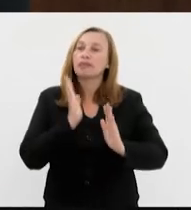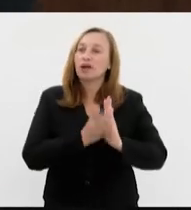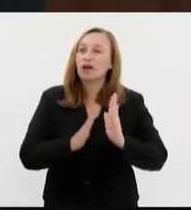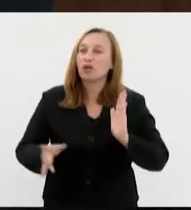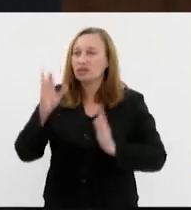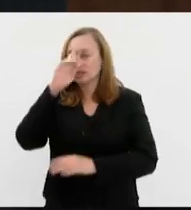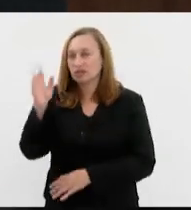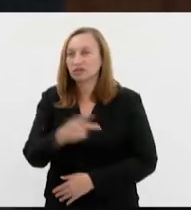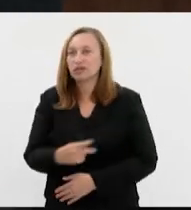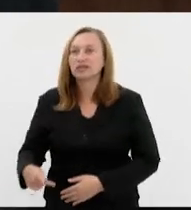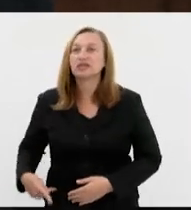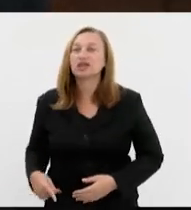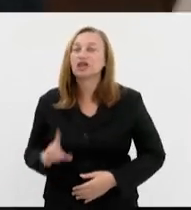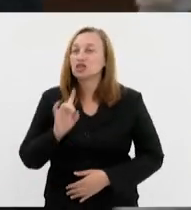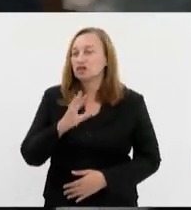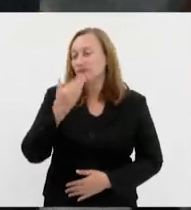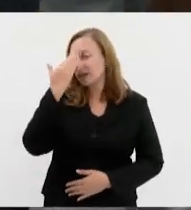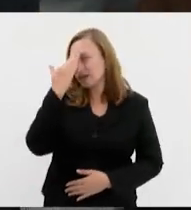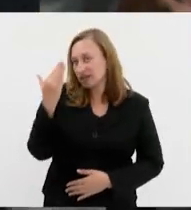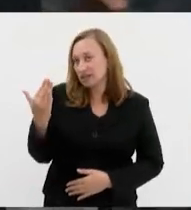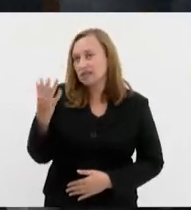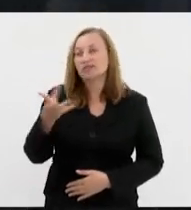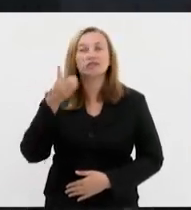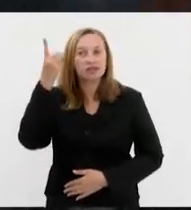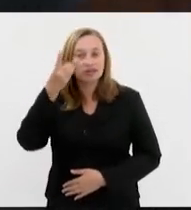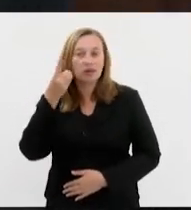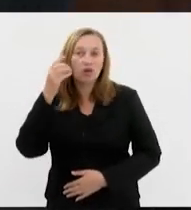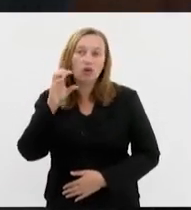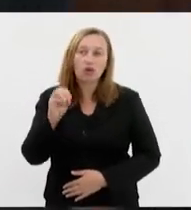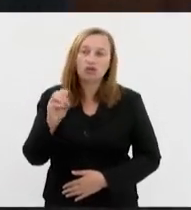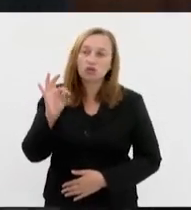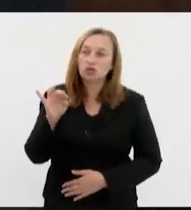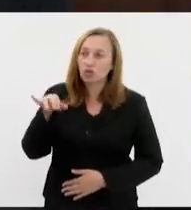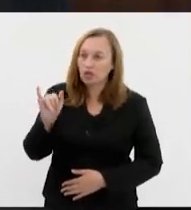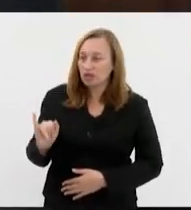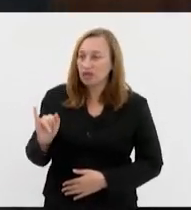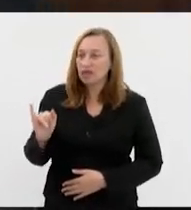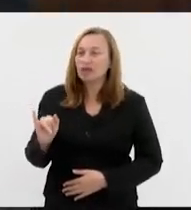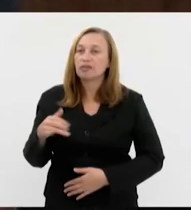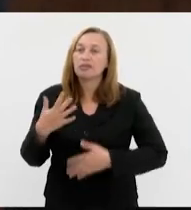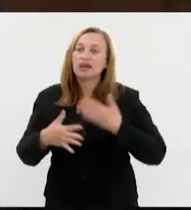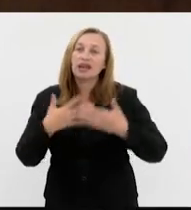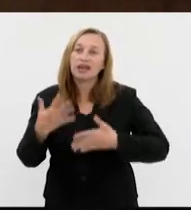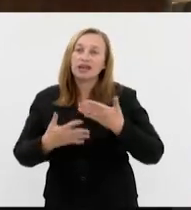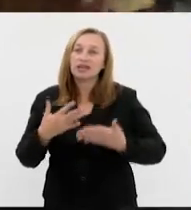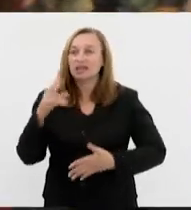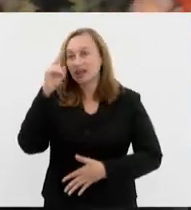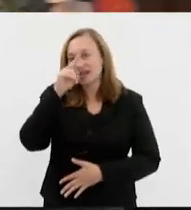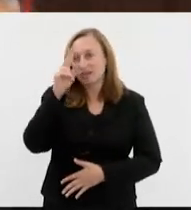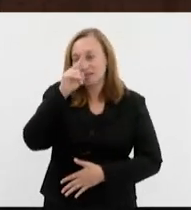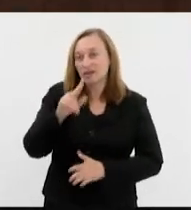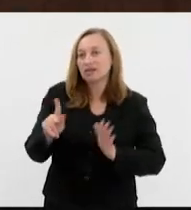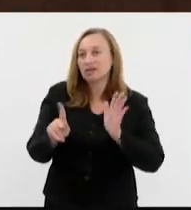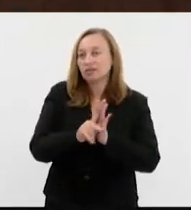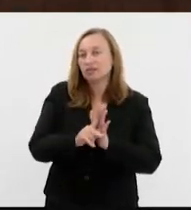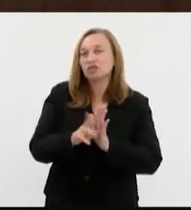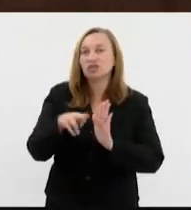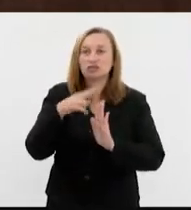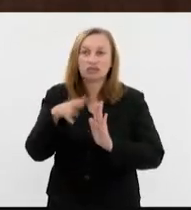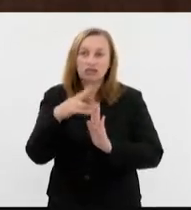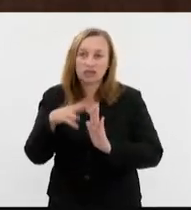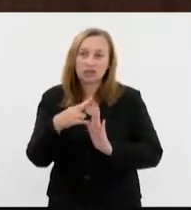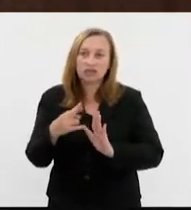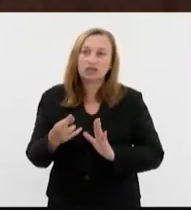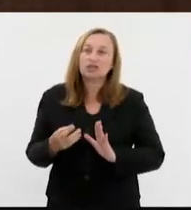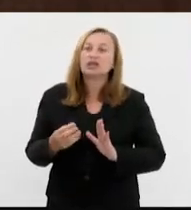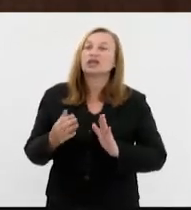senhora presidenta, só para agradecer aqui o deputado Ottoni pela gentileza de lembrar desse projeto de resolução que tramita